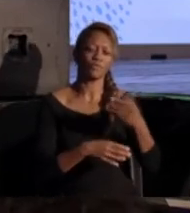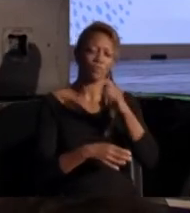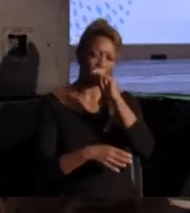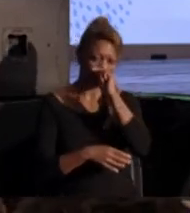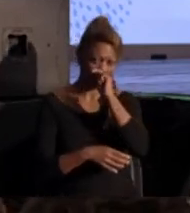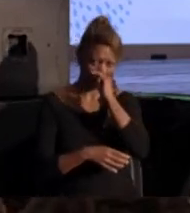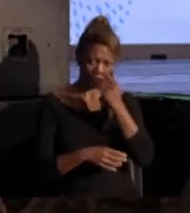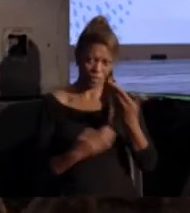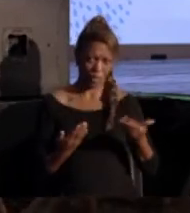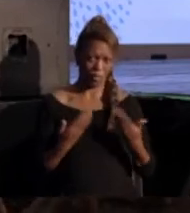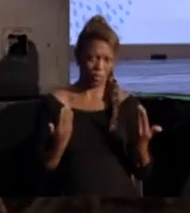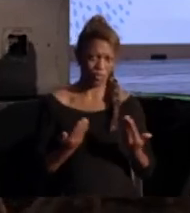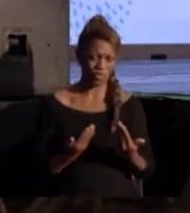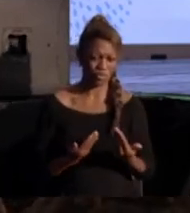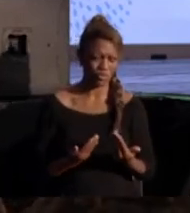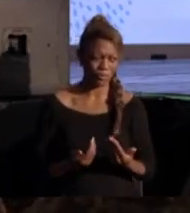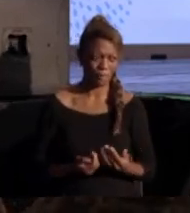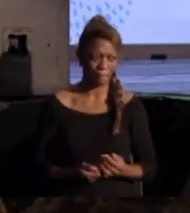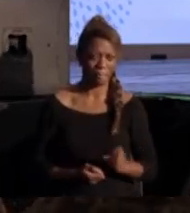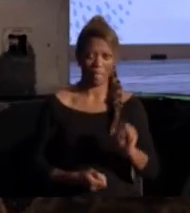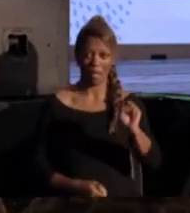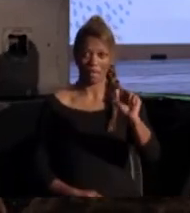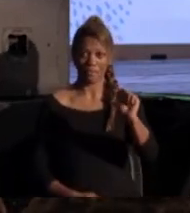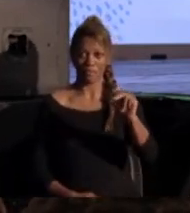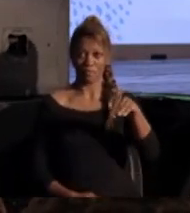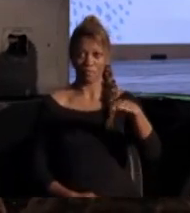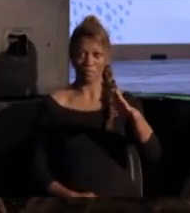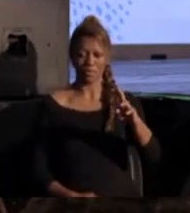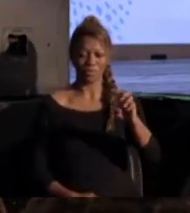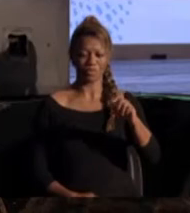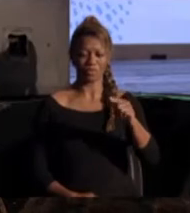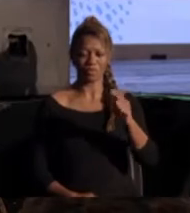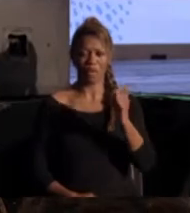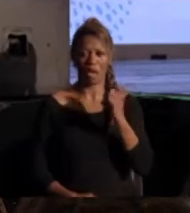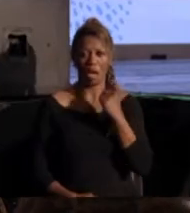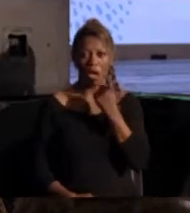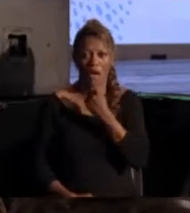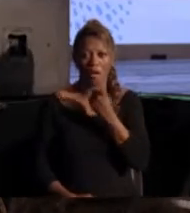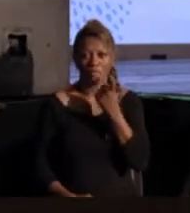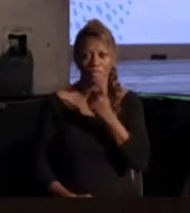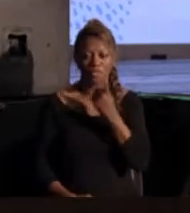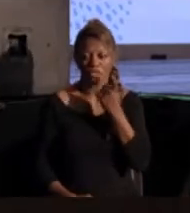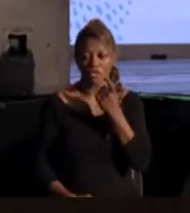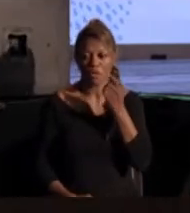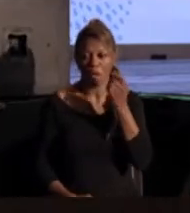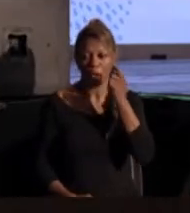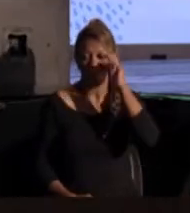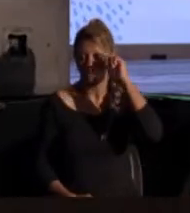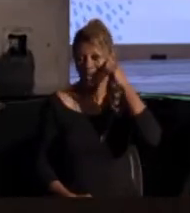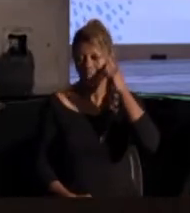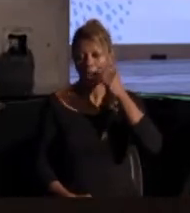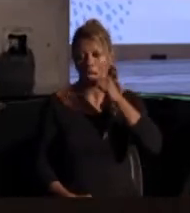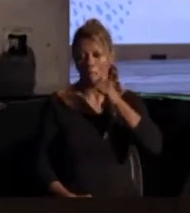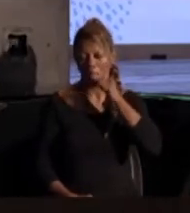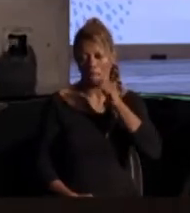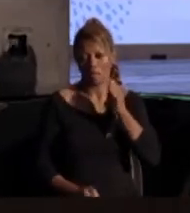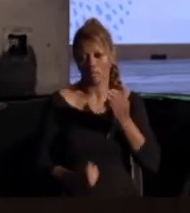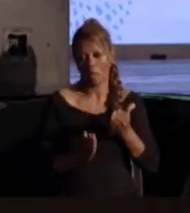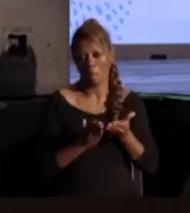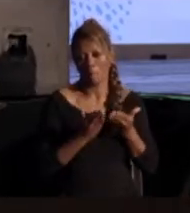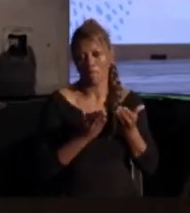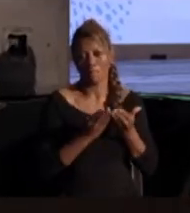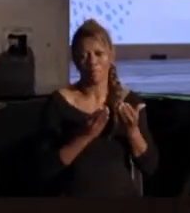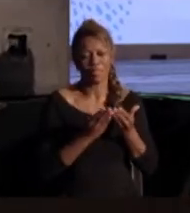isso, também do Samuel. A boca no Brasil, de acordo com o SB Brasil da Mulher, negra, de baixa renda,